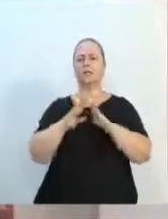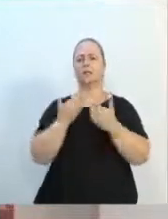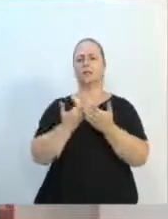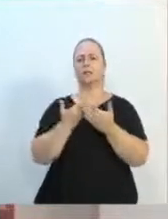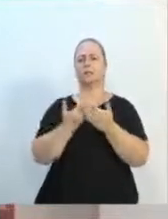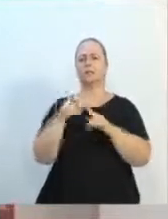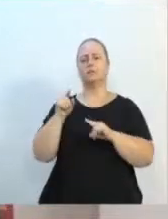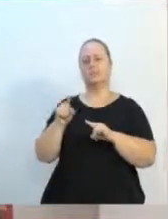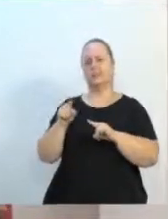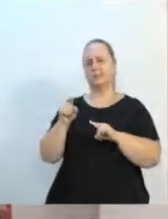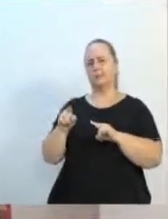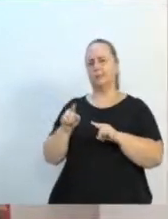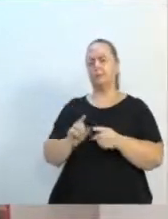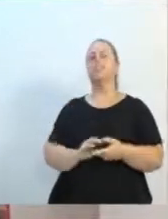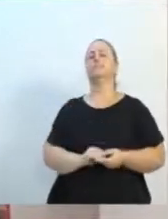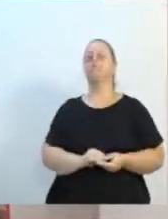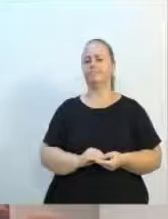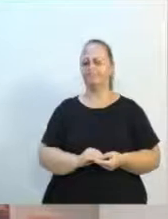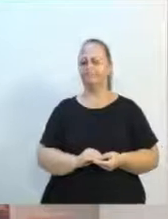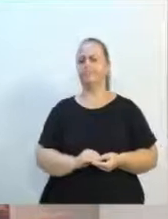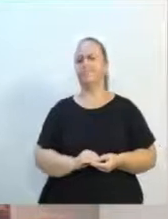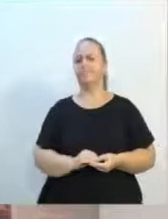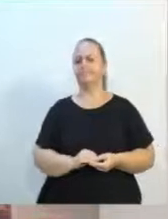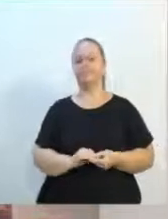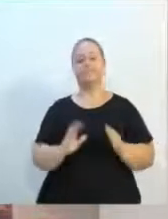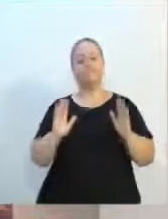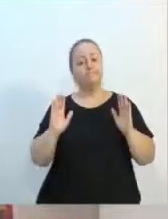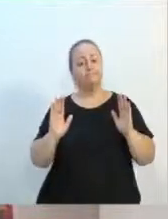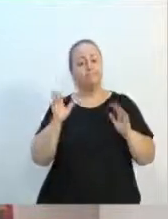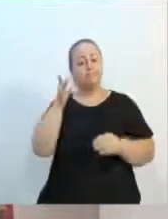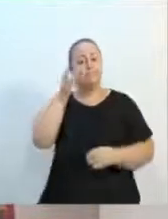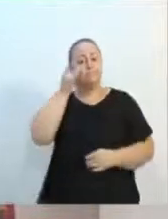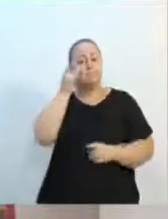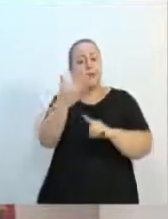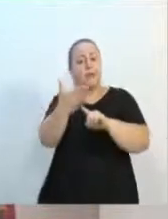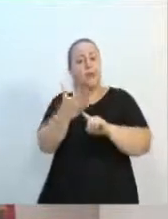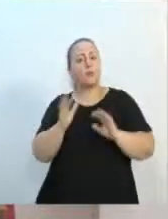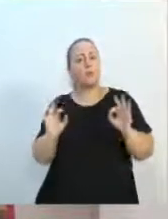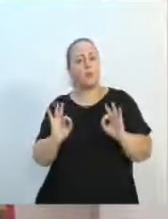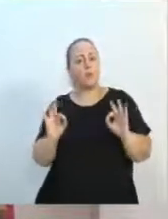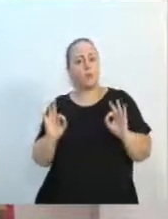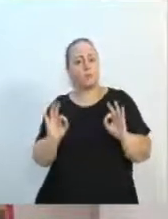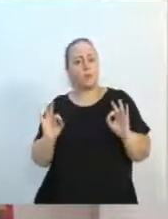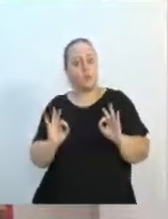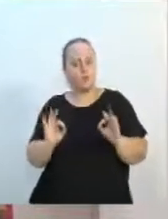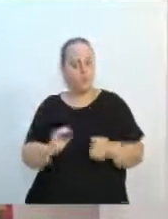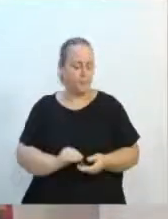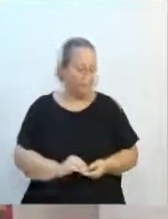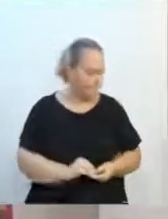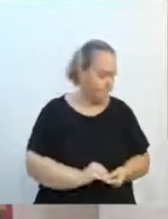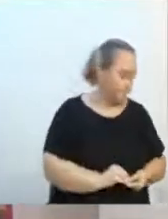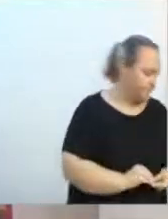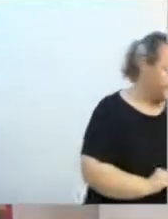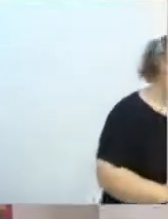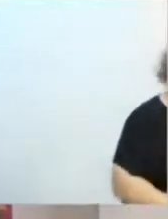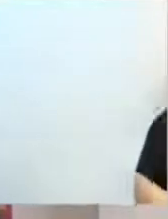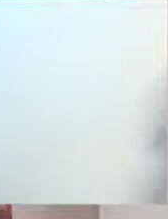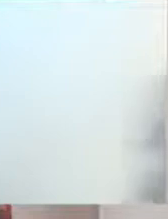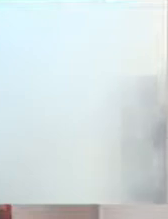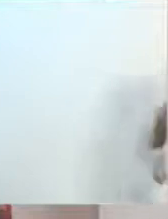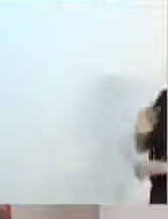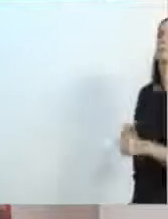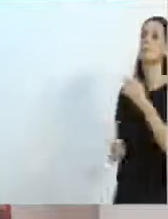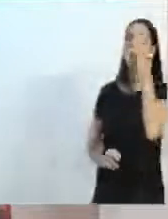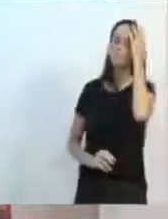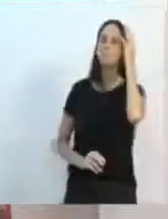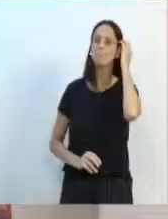de educação, uma escola básica, nesse momento. Não é a realidade que foi apresentada. E aqui fica, inclusive, a sugestão de que a gente